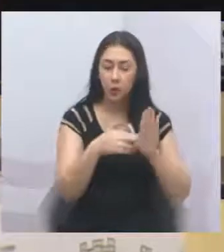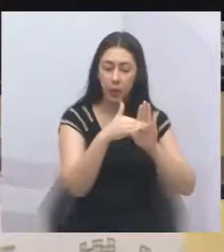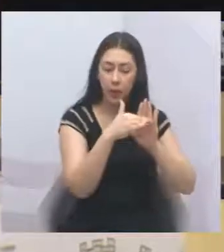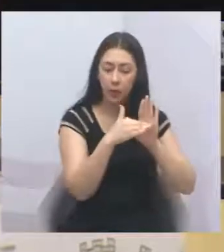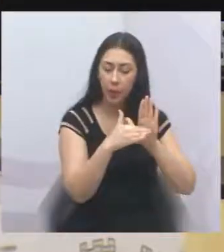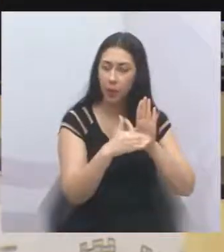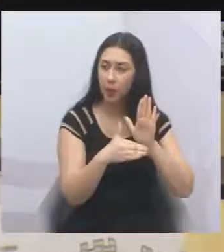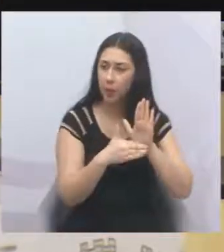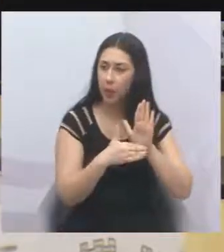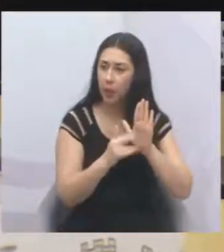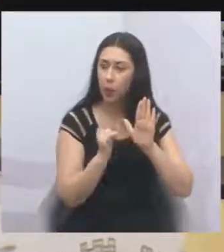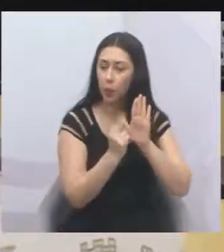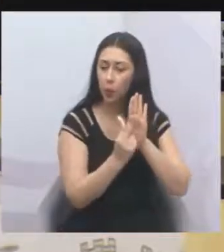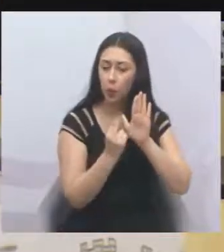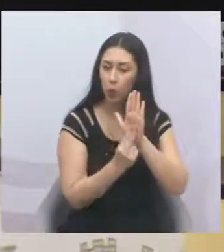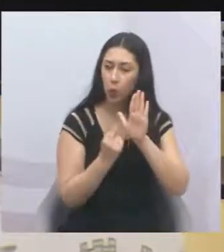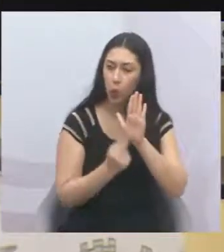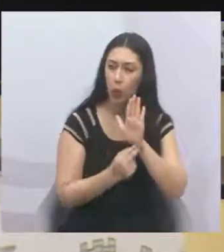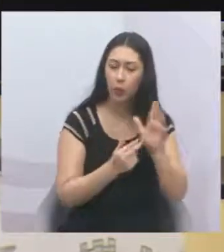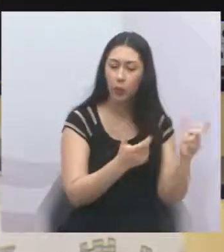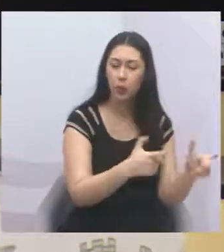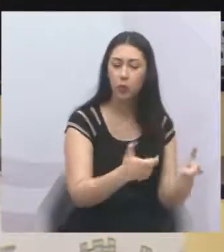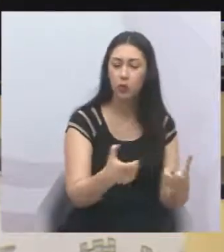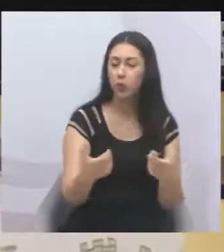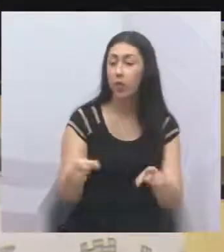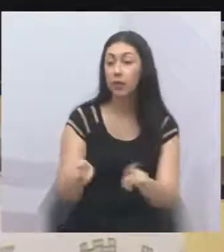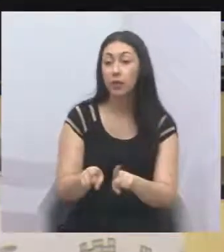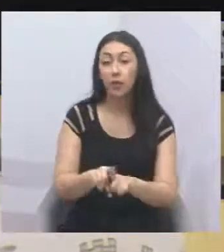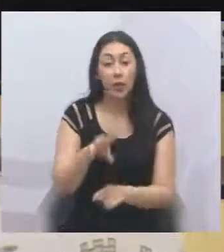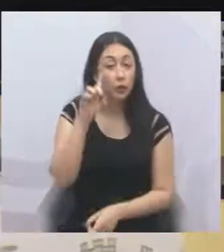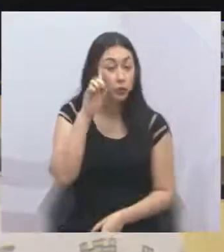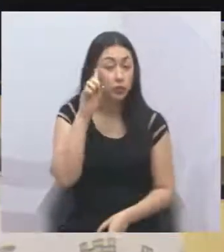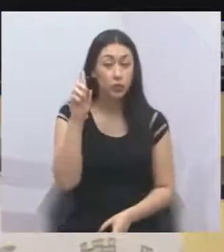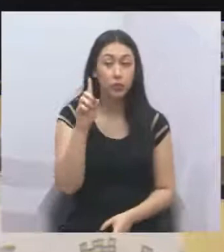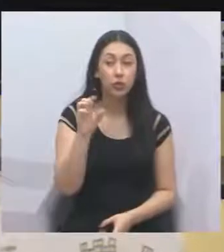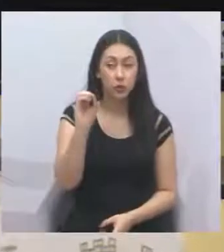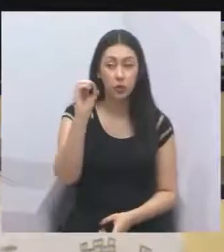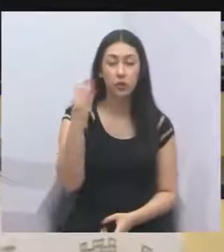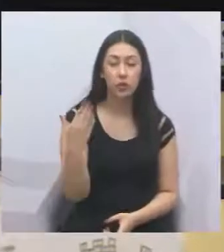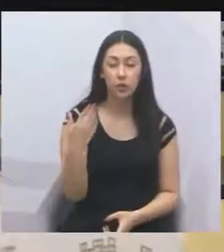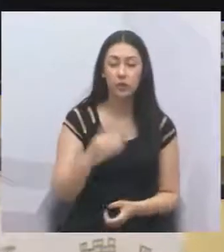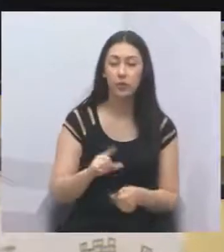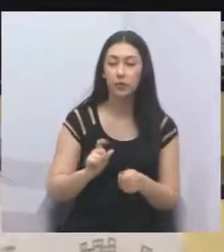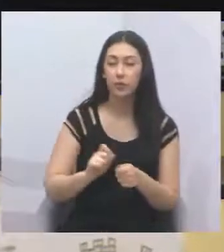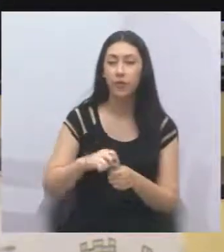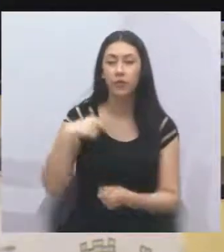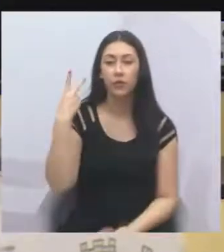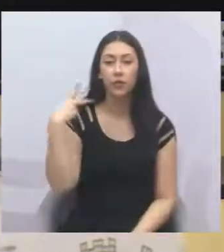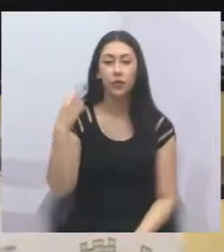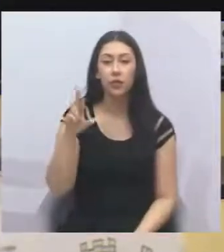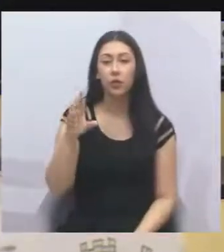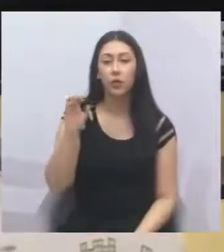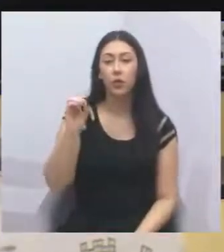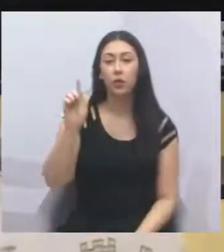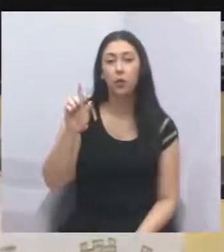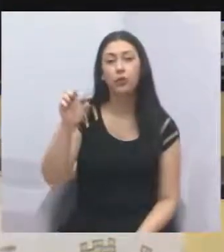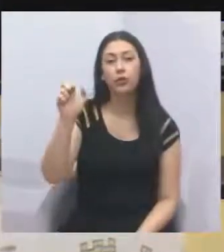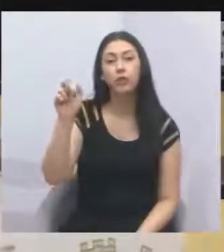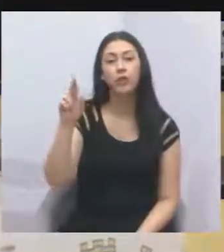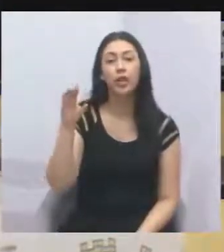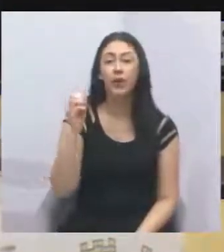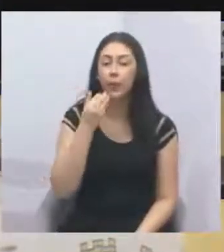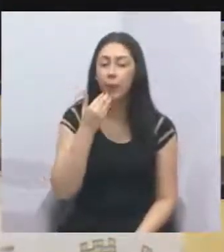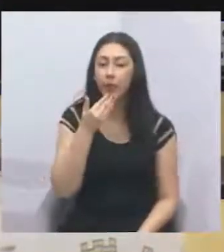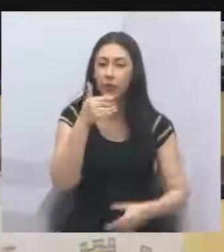dos locais e dos prazos previstos. Autoria, vereador Rogério Timóteo. Senhor presidente,